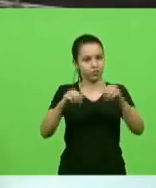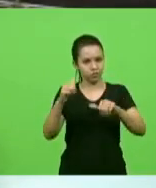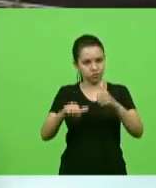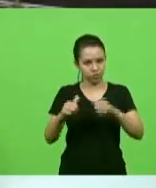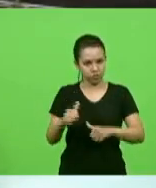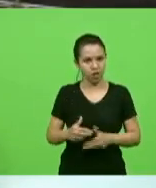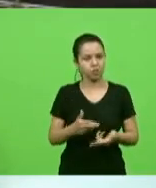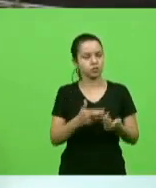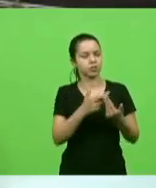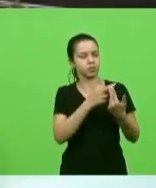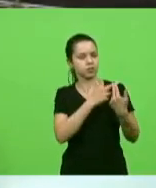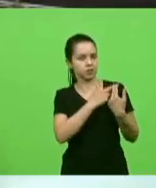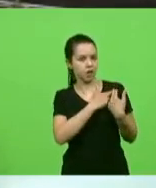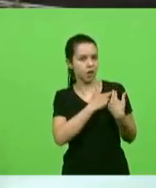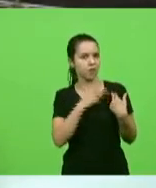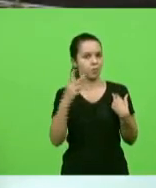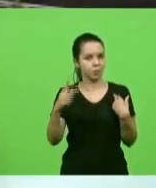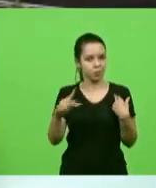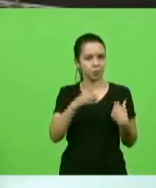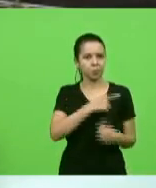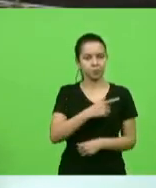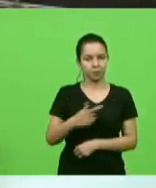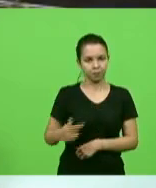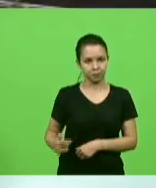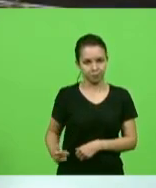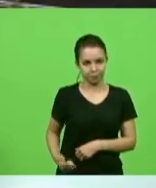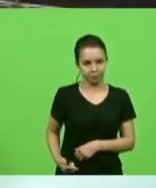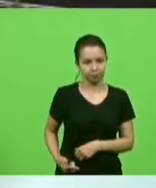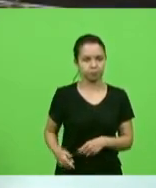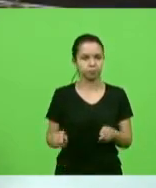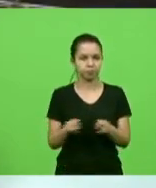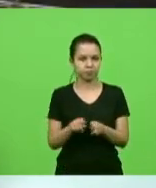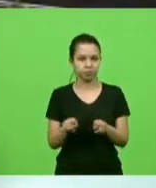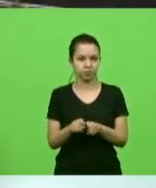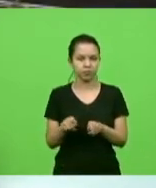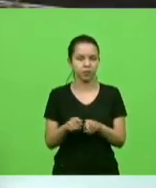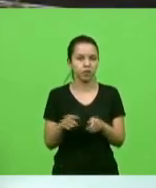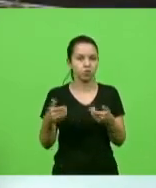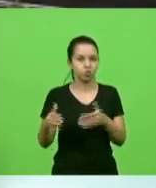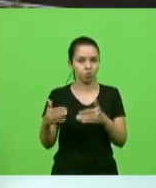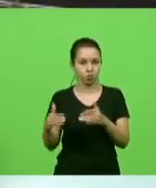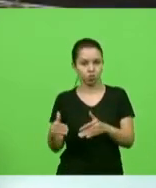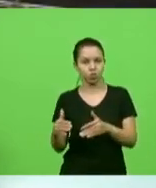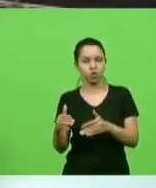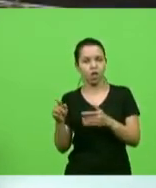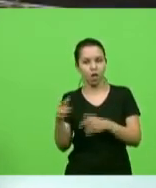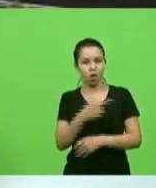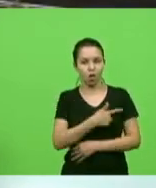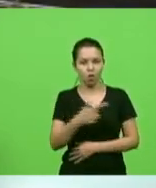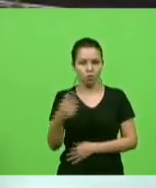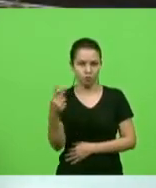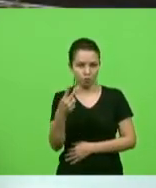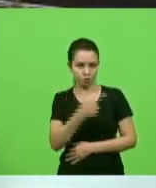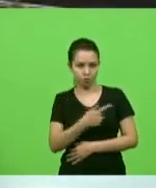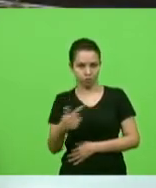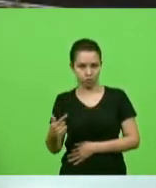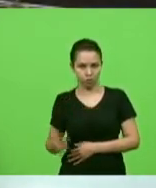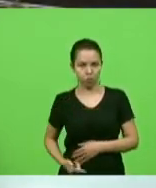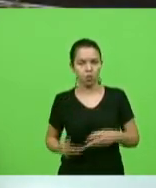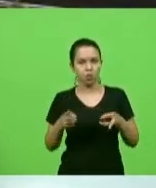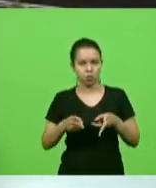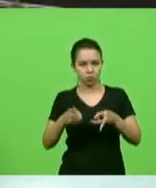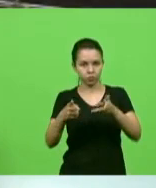responsabilidade do governador ao mesmo tempo em que excluir a senhora vice-governadora da continuidade do